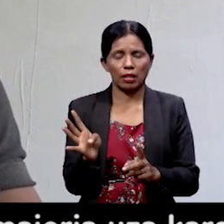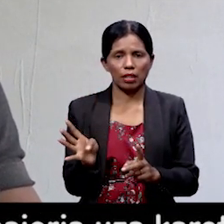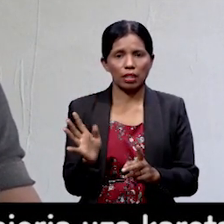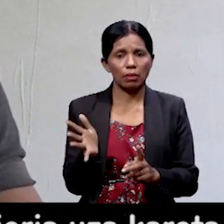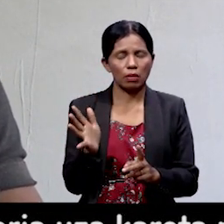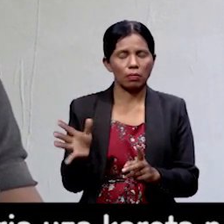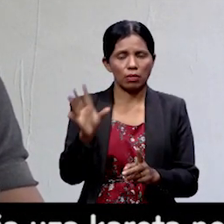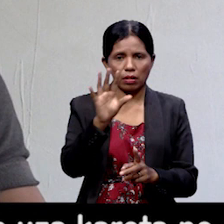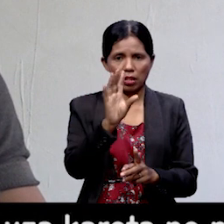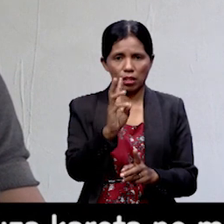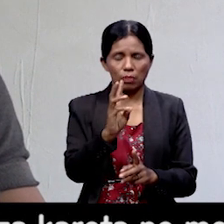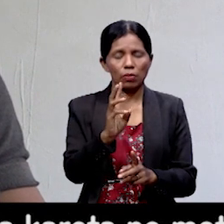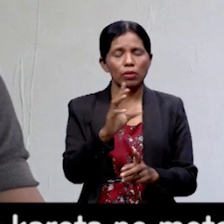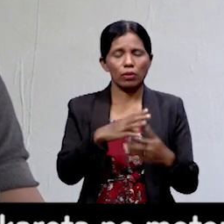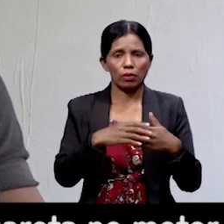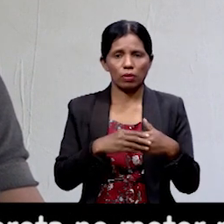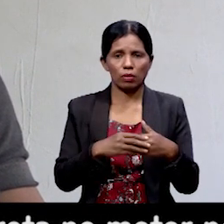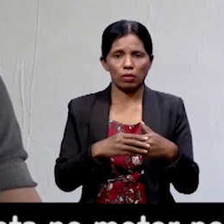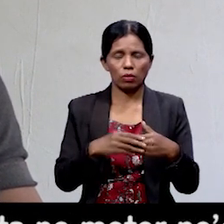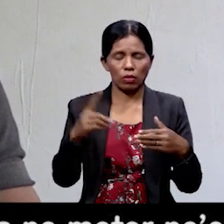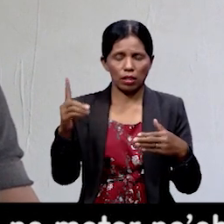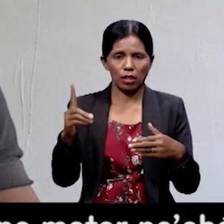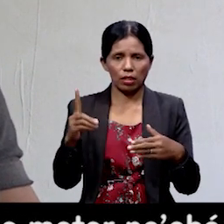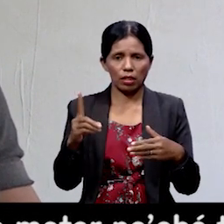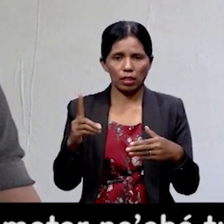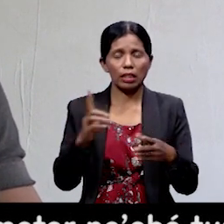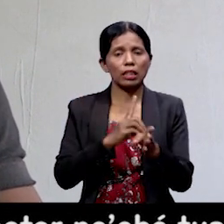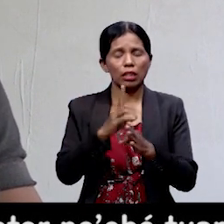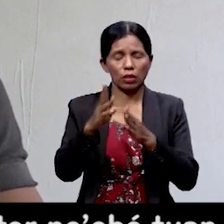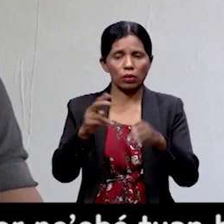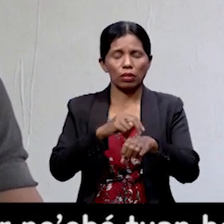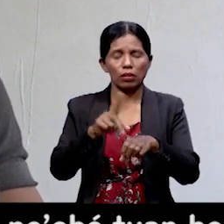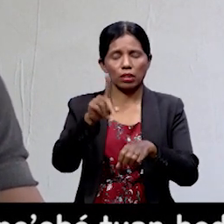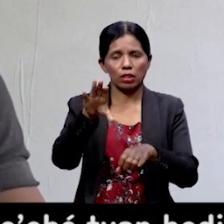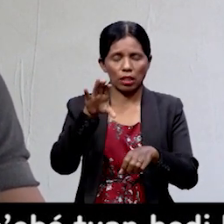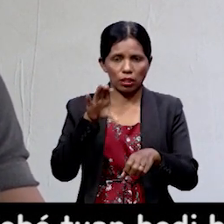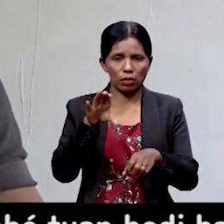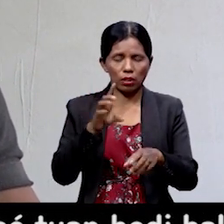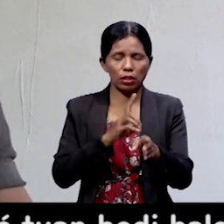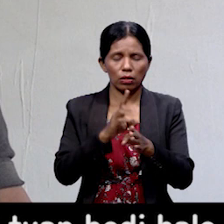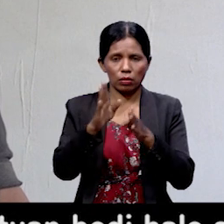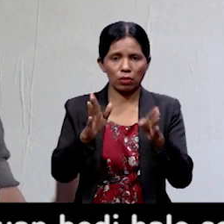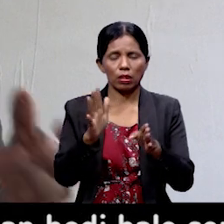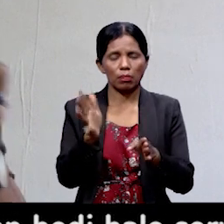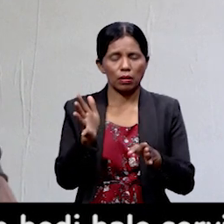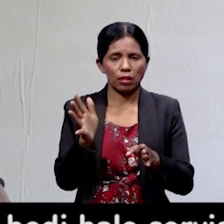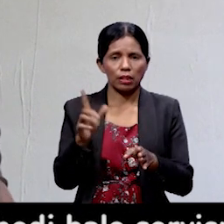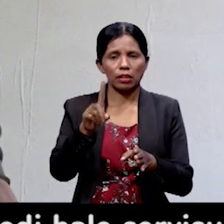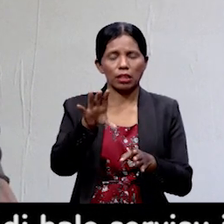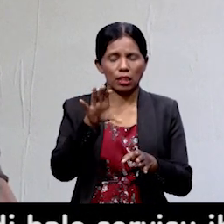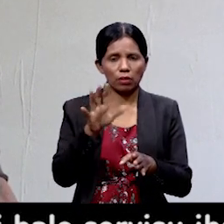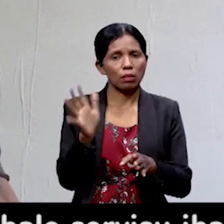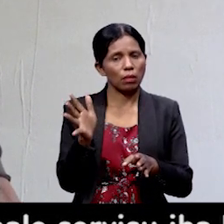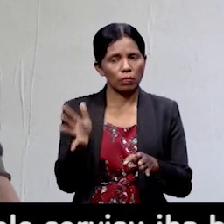departamento, $75. Para diretor nacional, $100. Para diretor geral, $150. Na